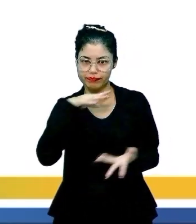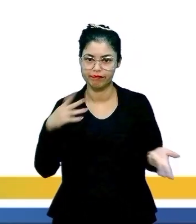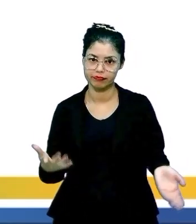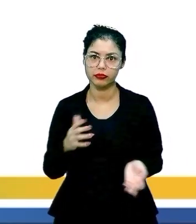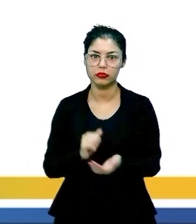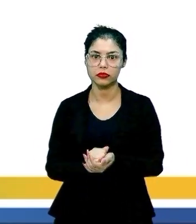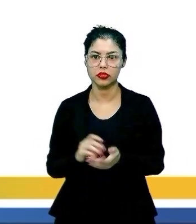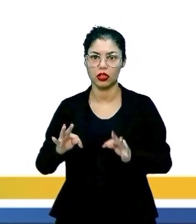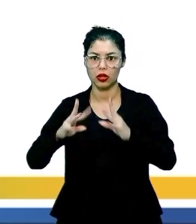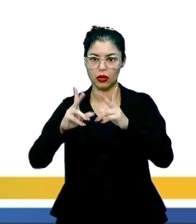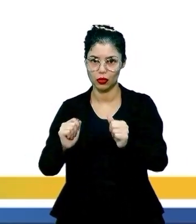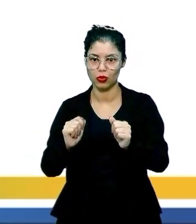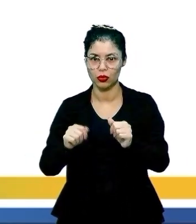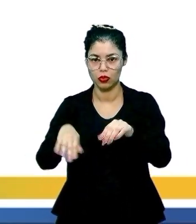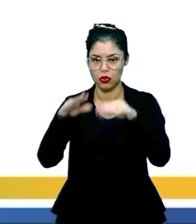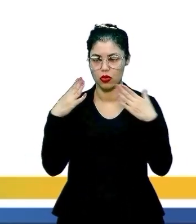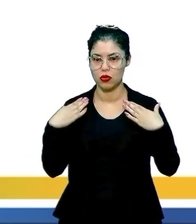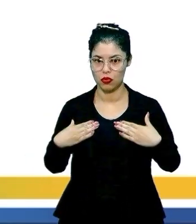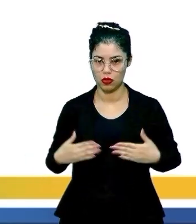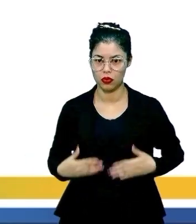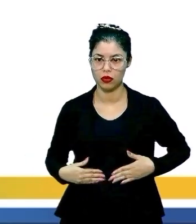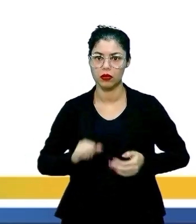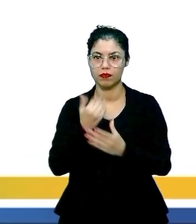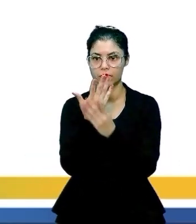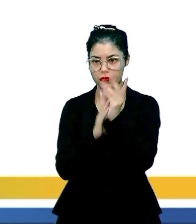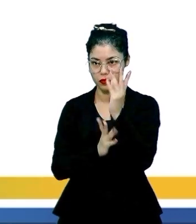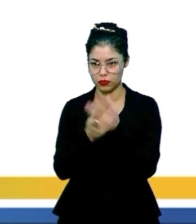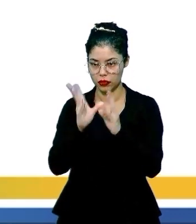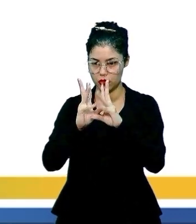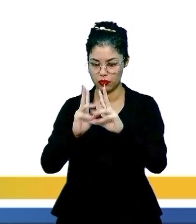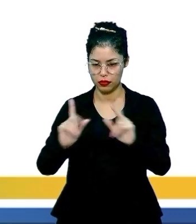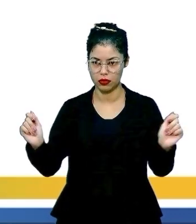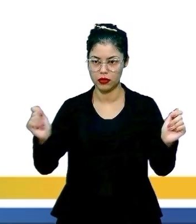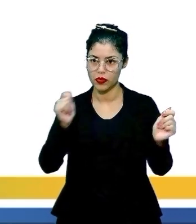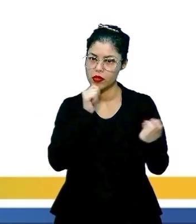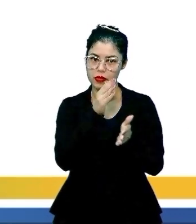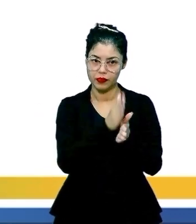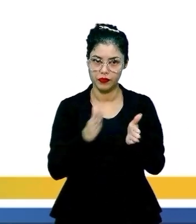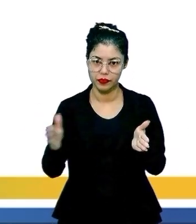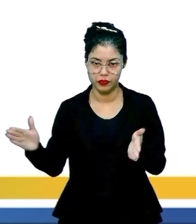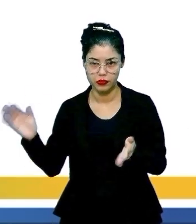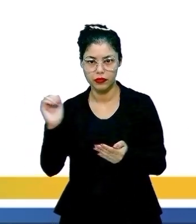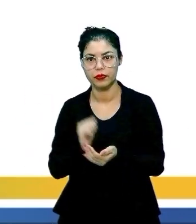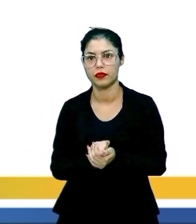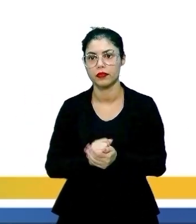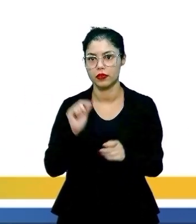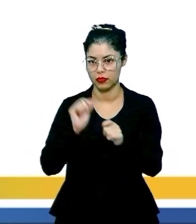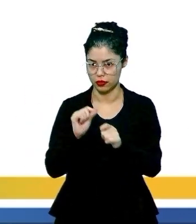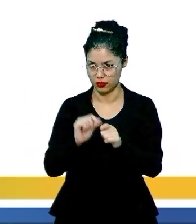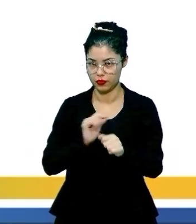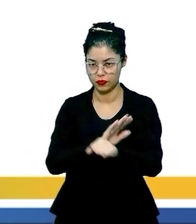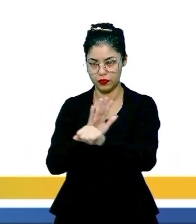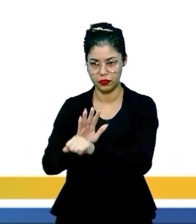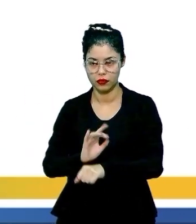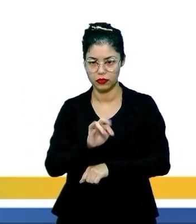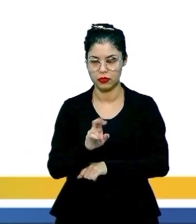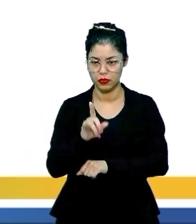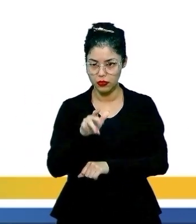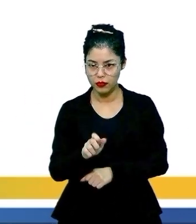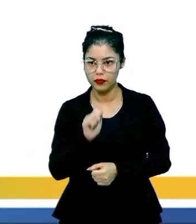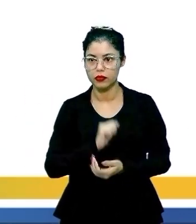que deforma os membros do seu corpo, principalmente suas mãos. Mesmo assim, segue seu trabalho, executado com a ajuda